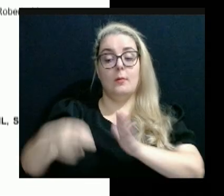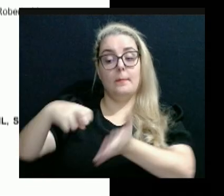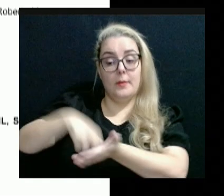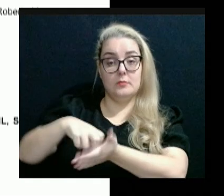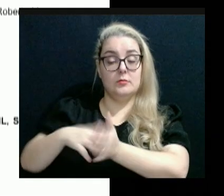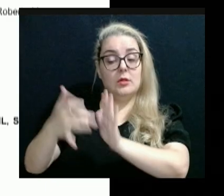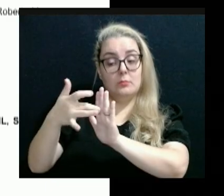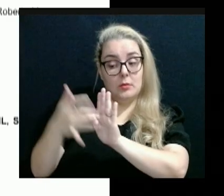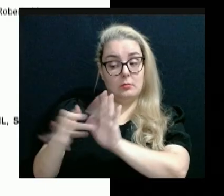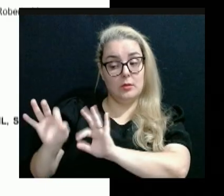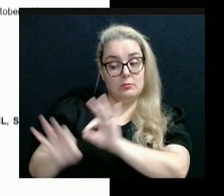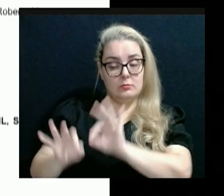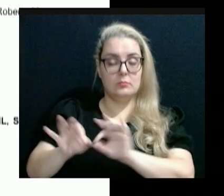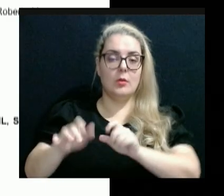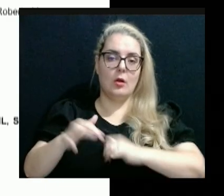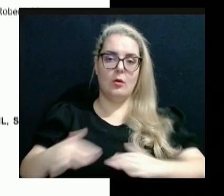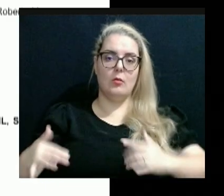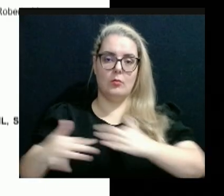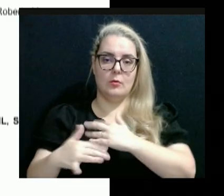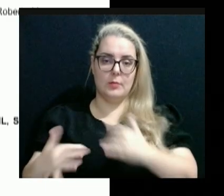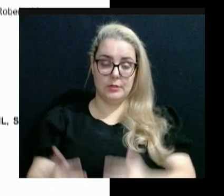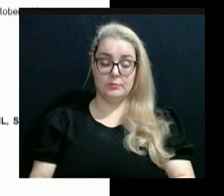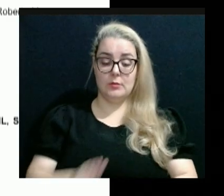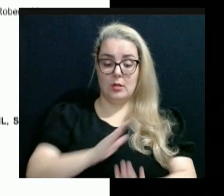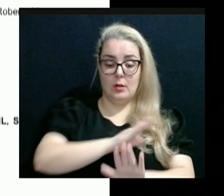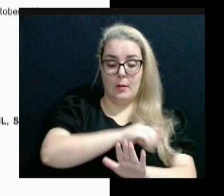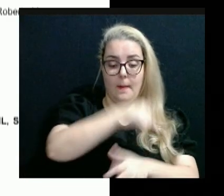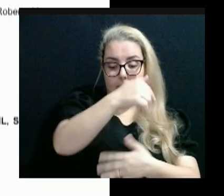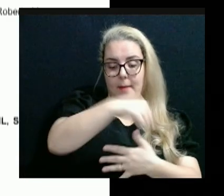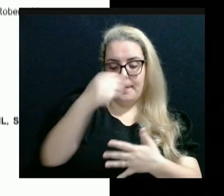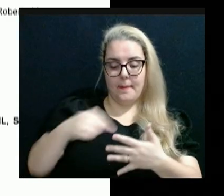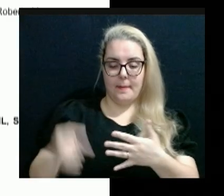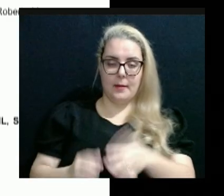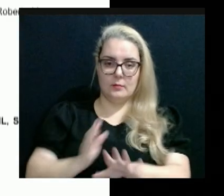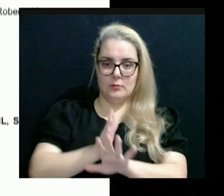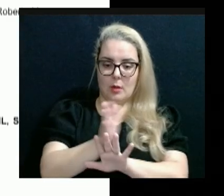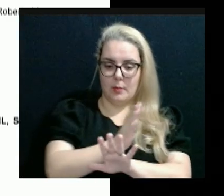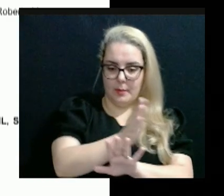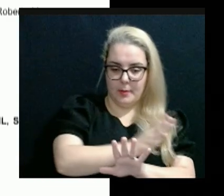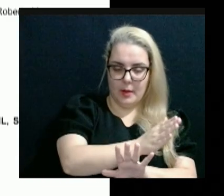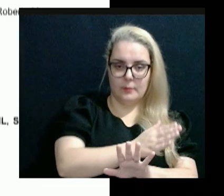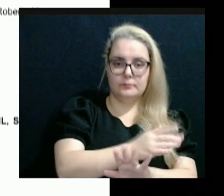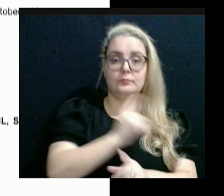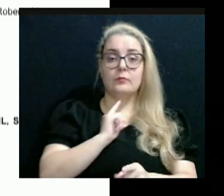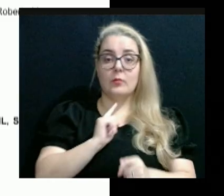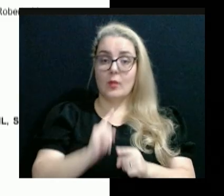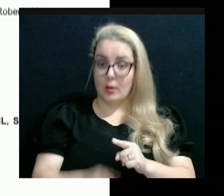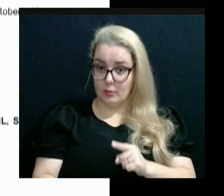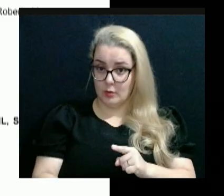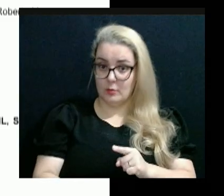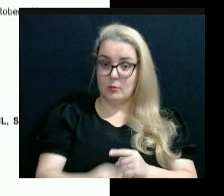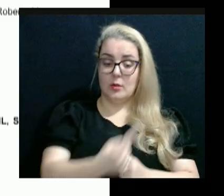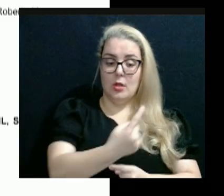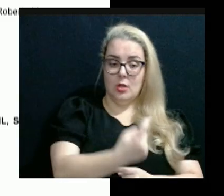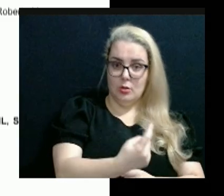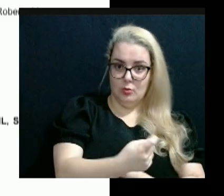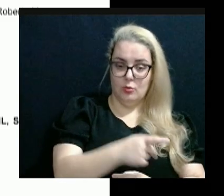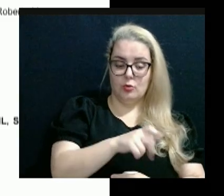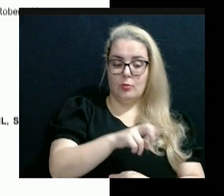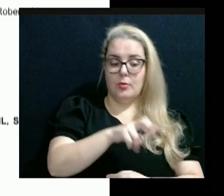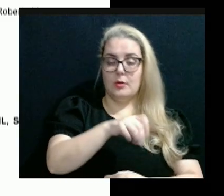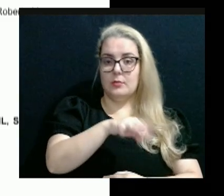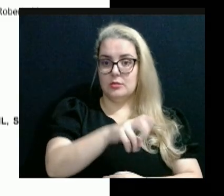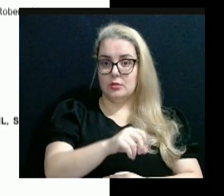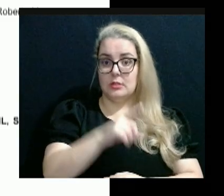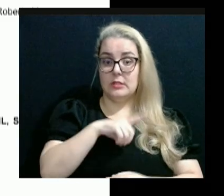organização urbana. Entre os principais pontos está a proibição de que um mesmo permissionário possua mais